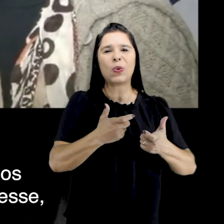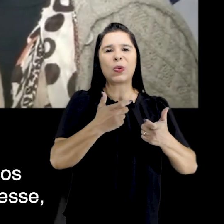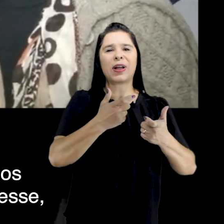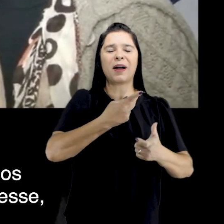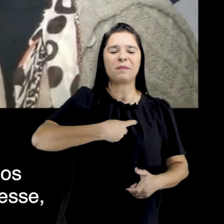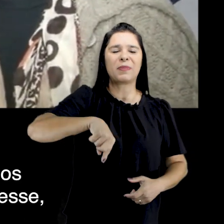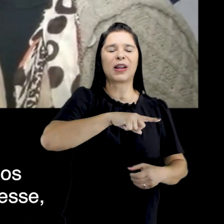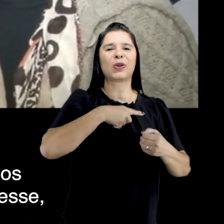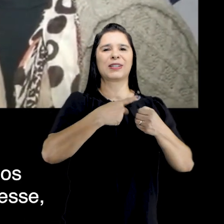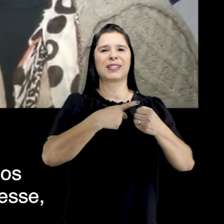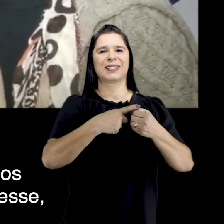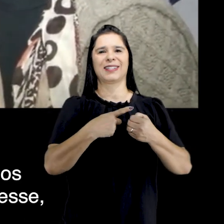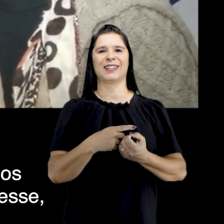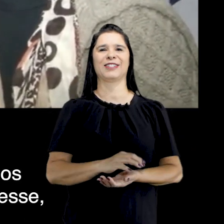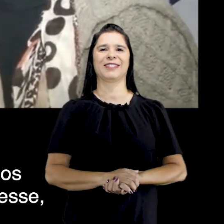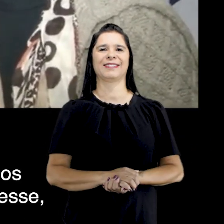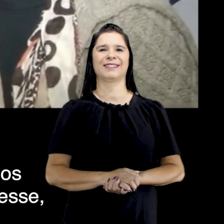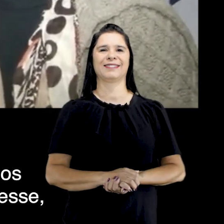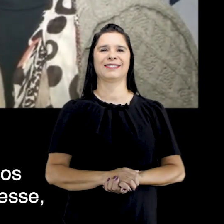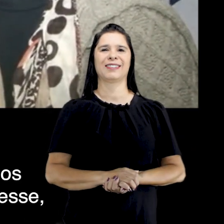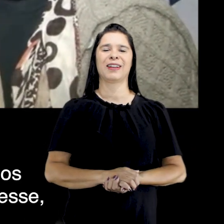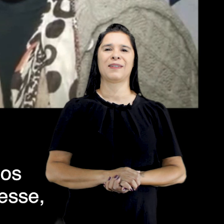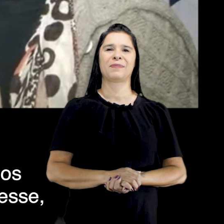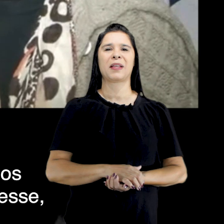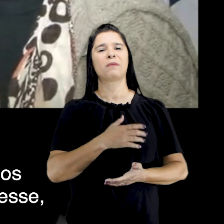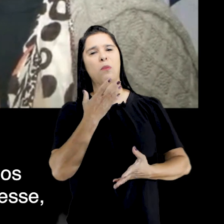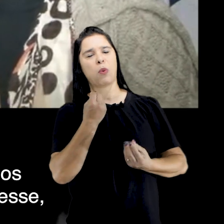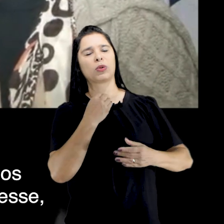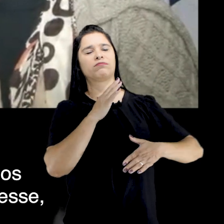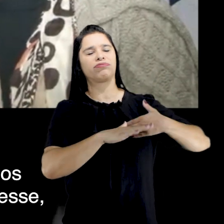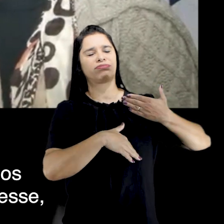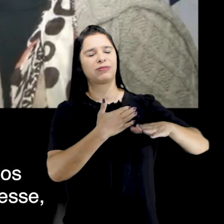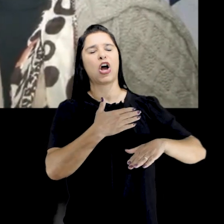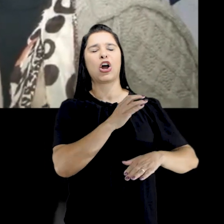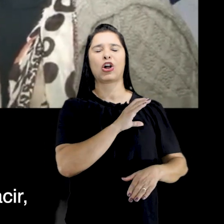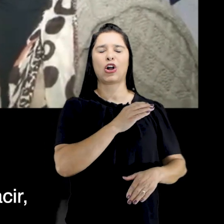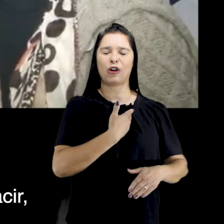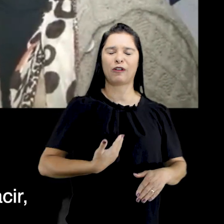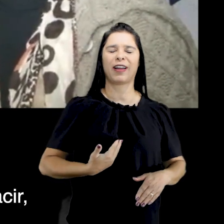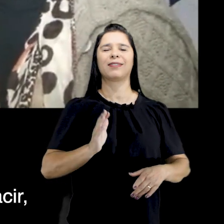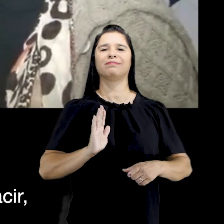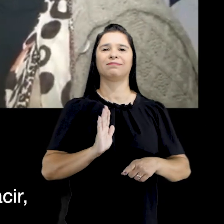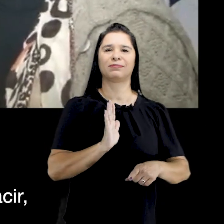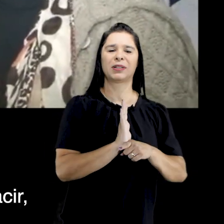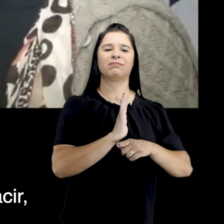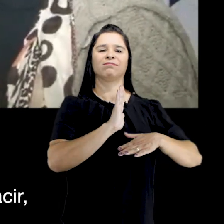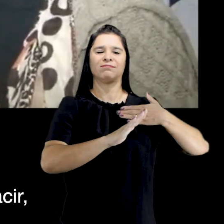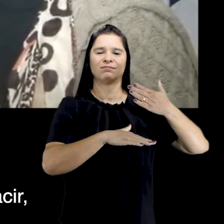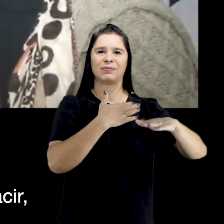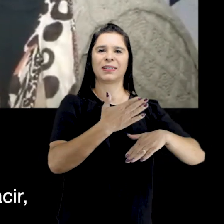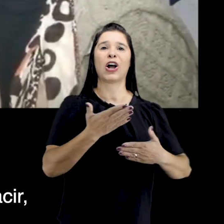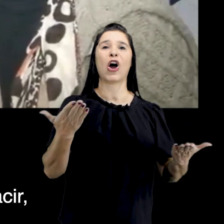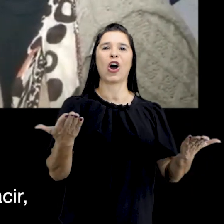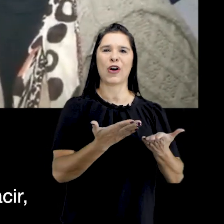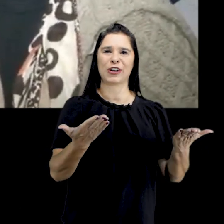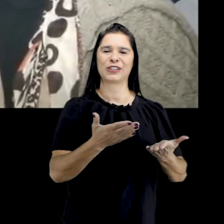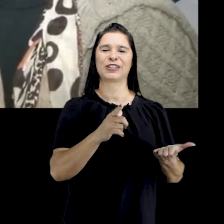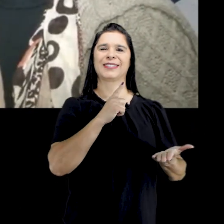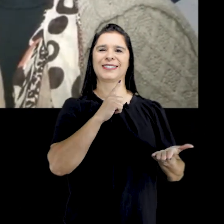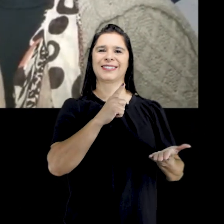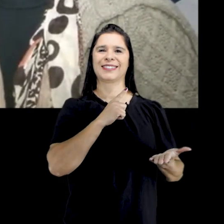E depois de passar por vários governos que colaboraram para que isso acontecesse, nós estamos aqui no governo do